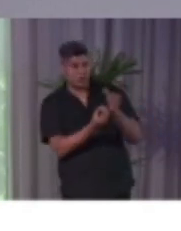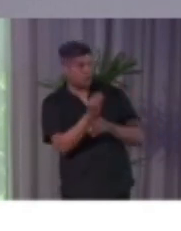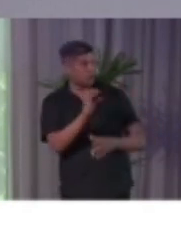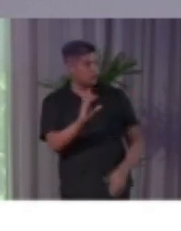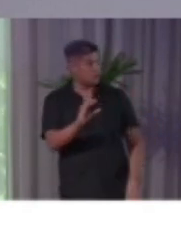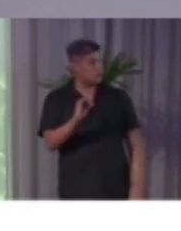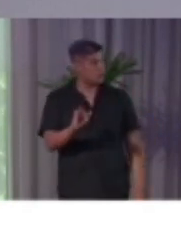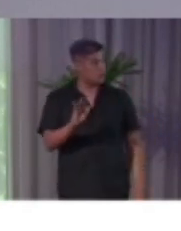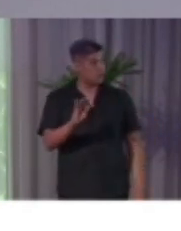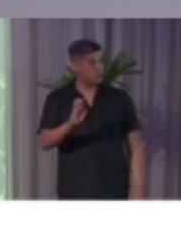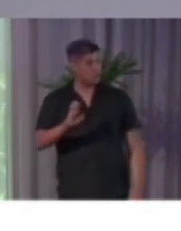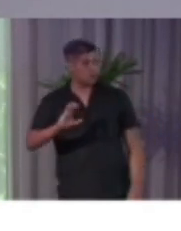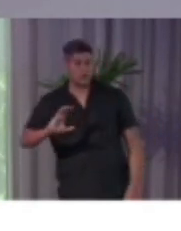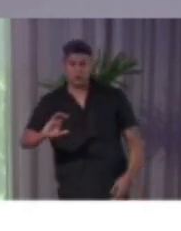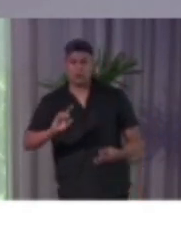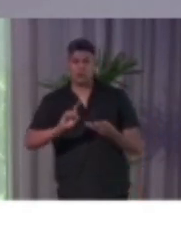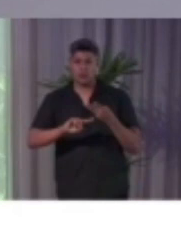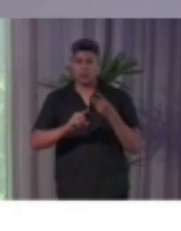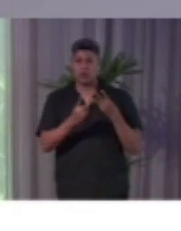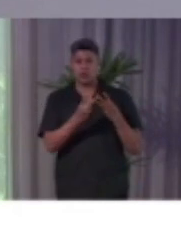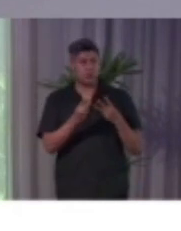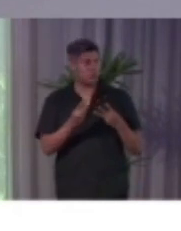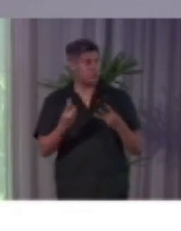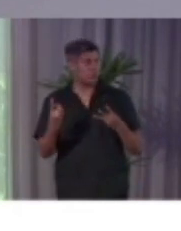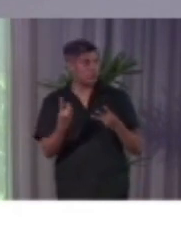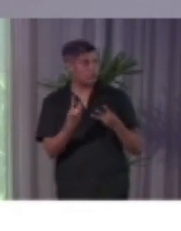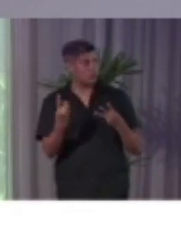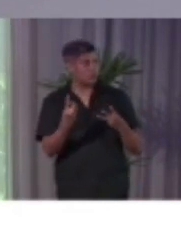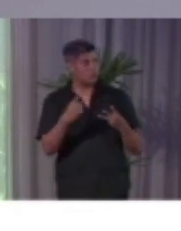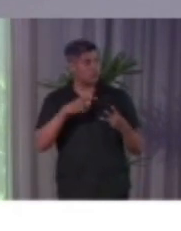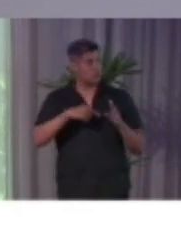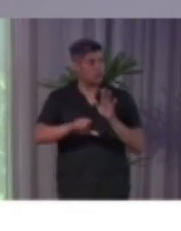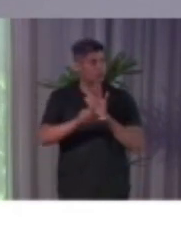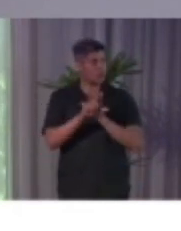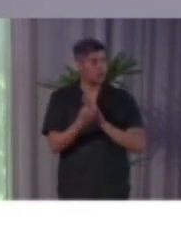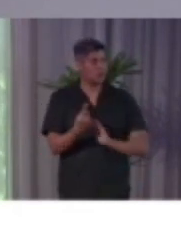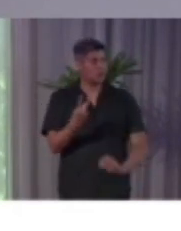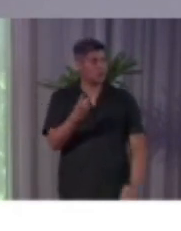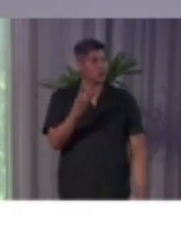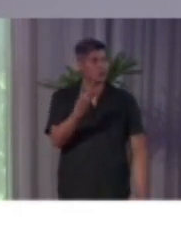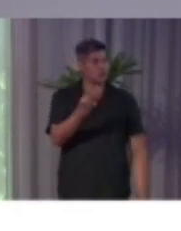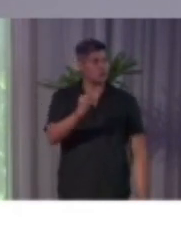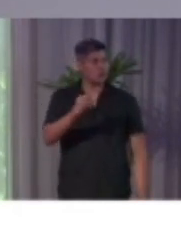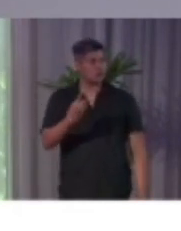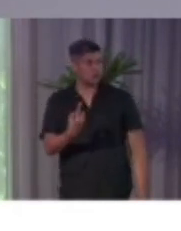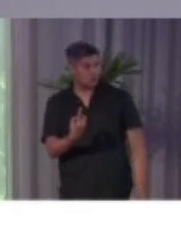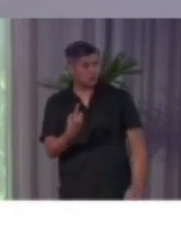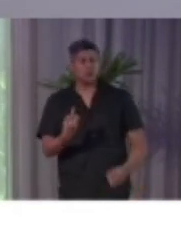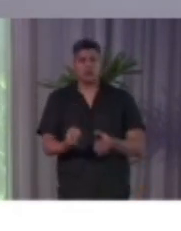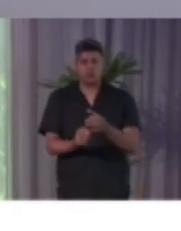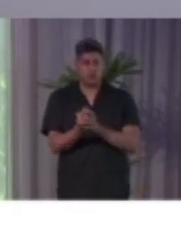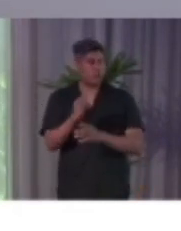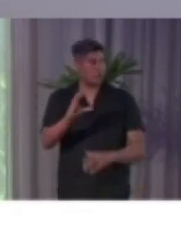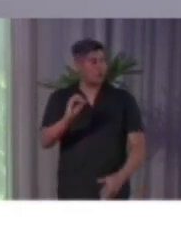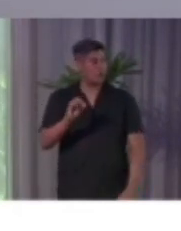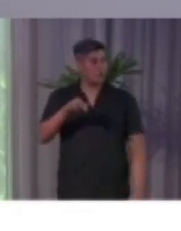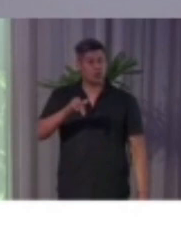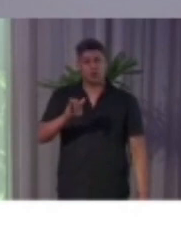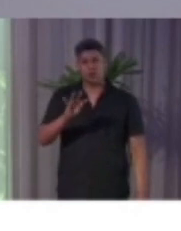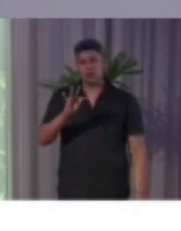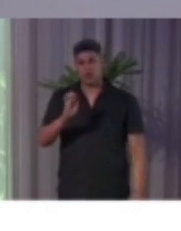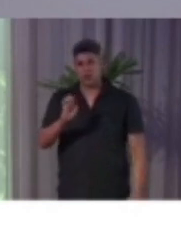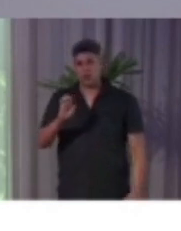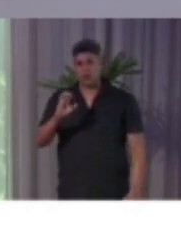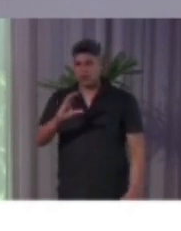CITEC. E em 2011 foi criada, então, tivemos a Lei 12.401, que institui a CONITEC existente até os dias de